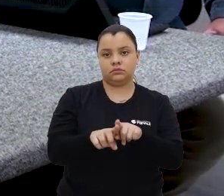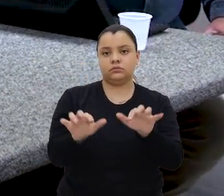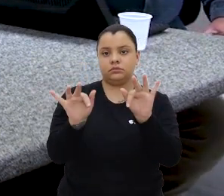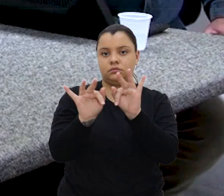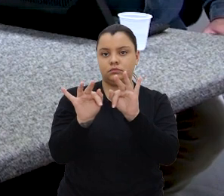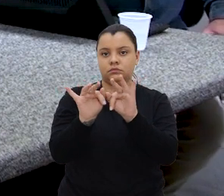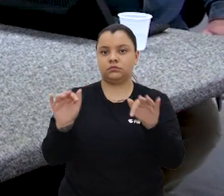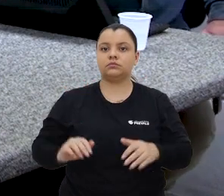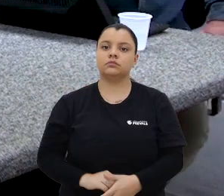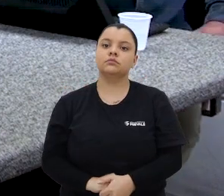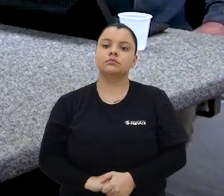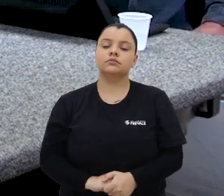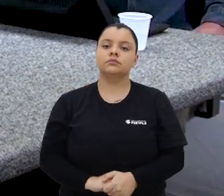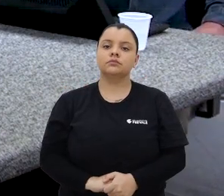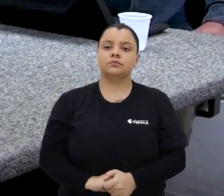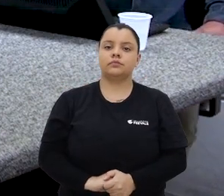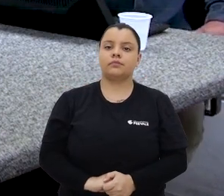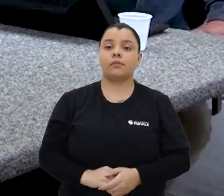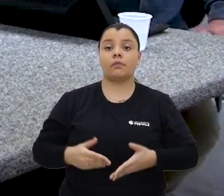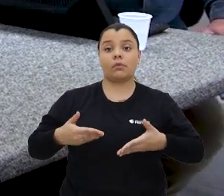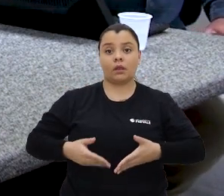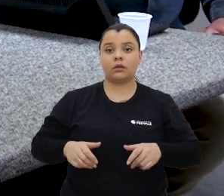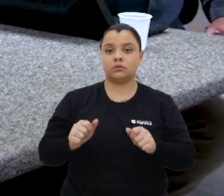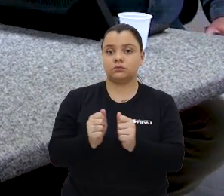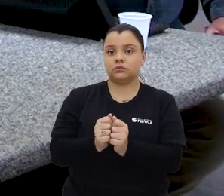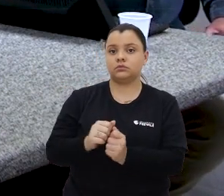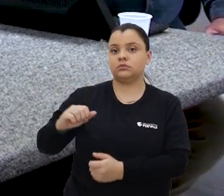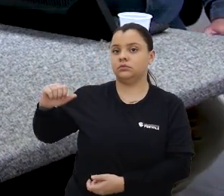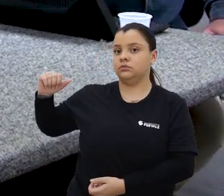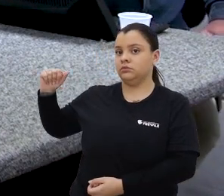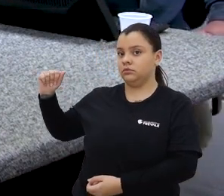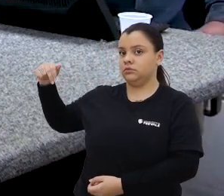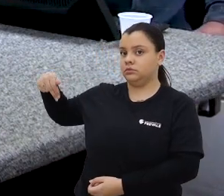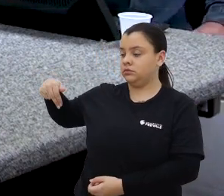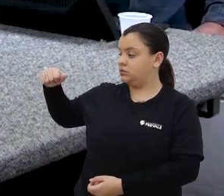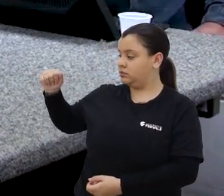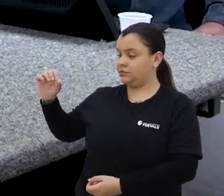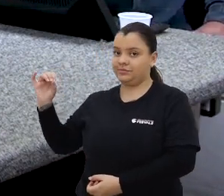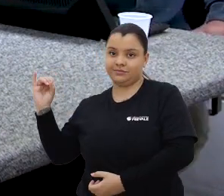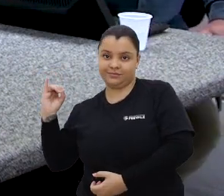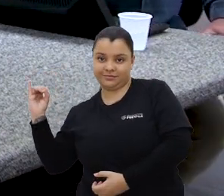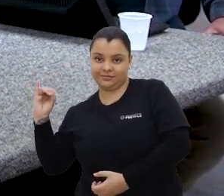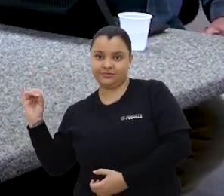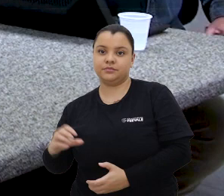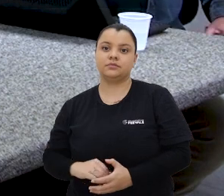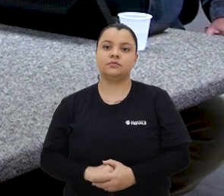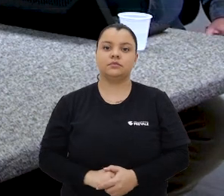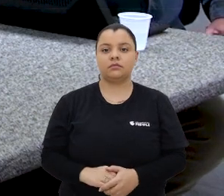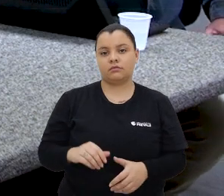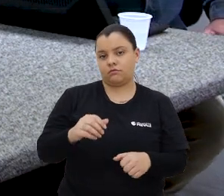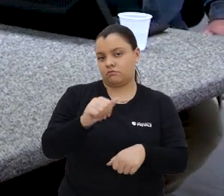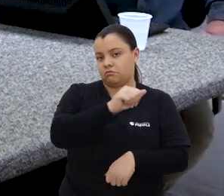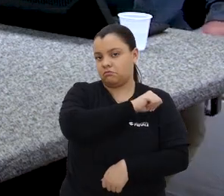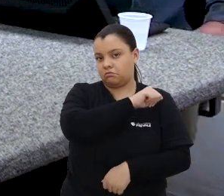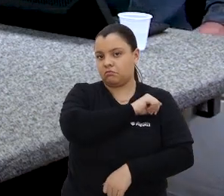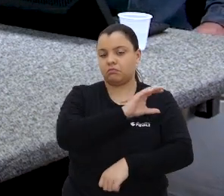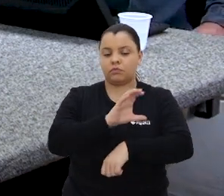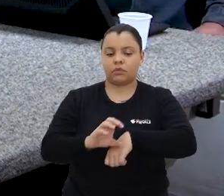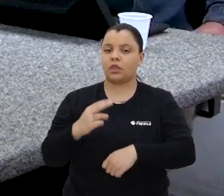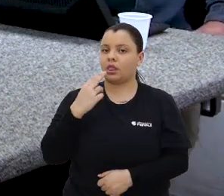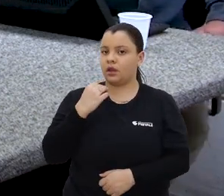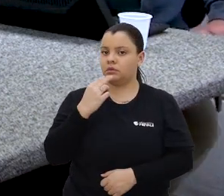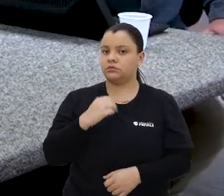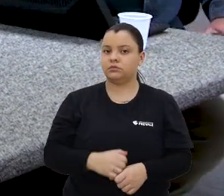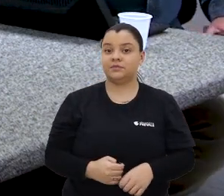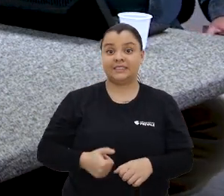da Universidade Fevale, né? Estou aqui, então, hoje com a Ana Cláudia. Oi, gente, tudo bem? Nossa aluna do curso de